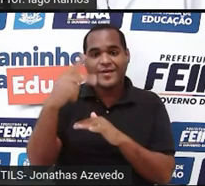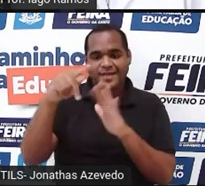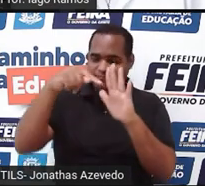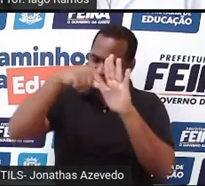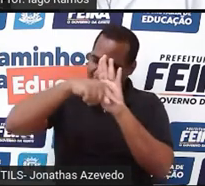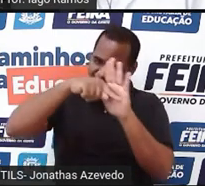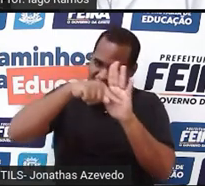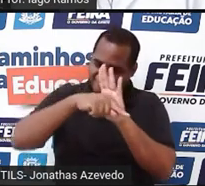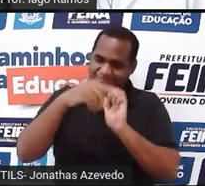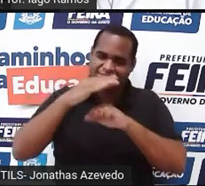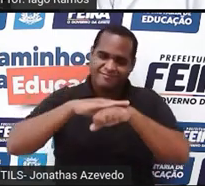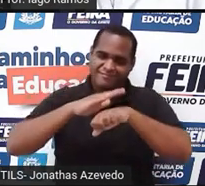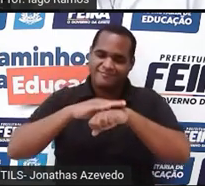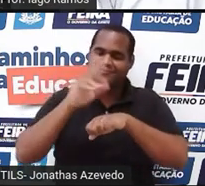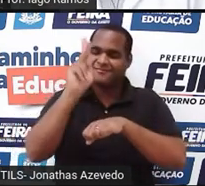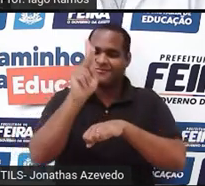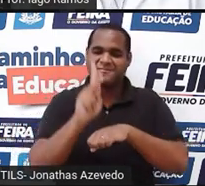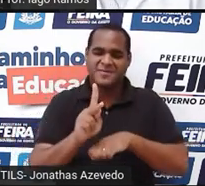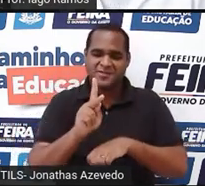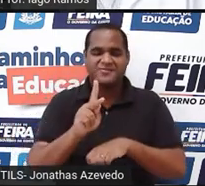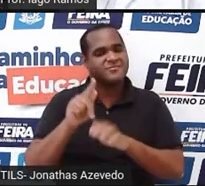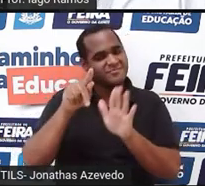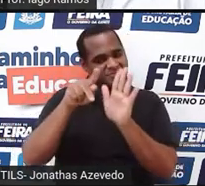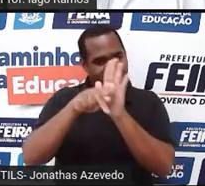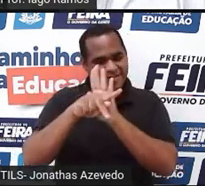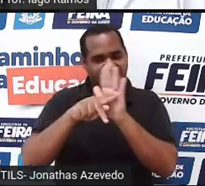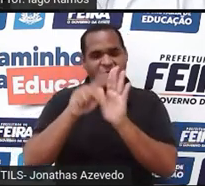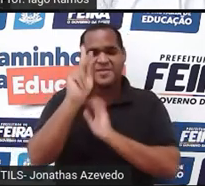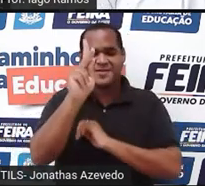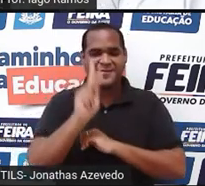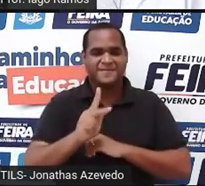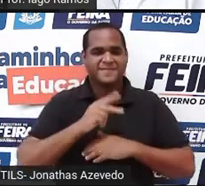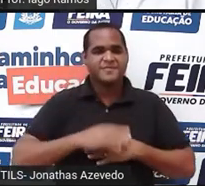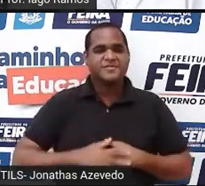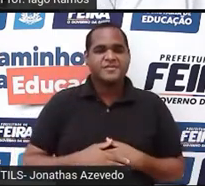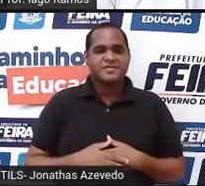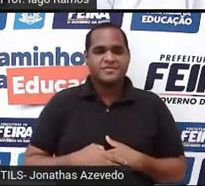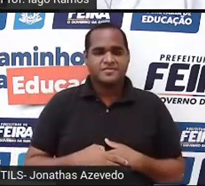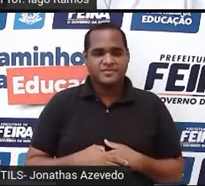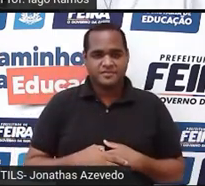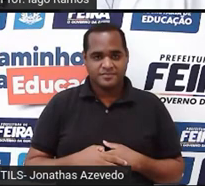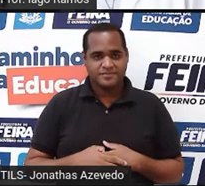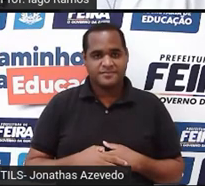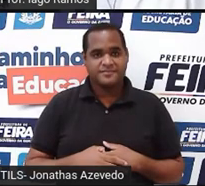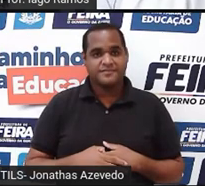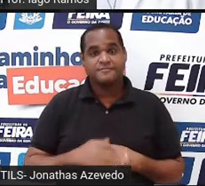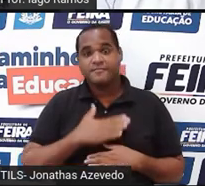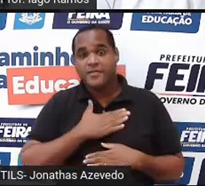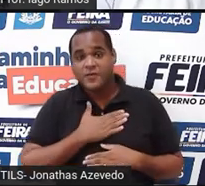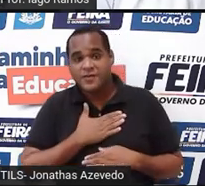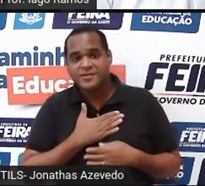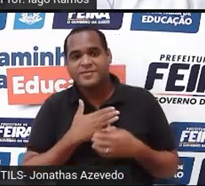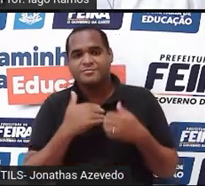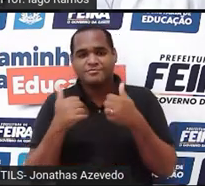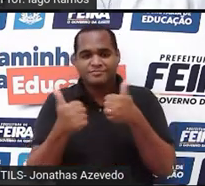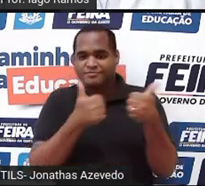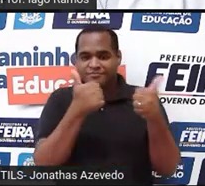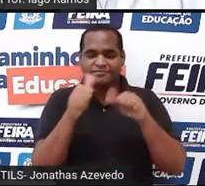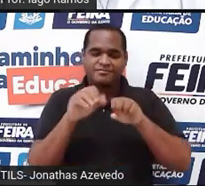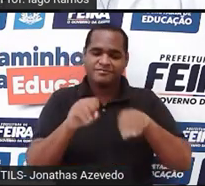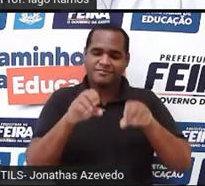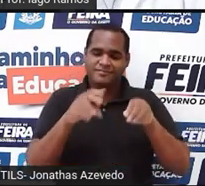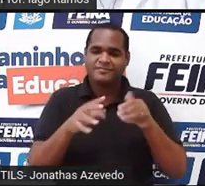você avaliando você mesmo você mesma ok é bom curtir essa nossa aula